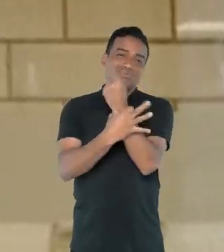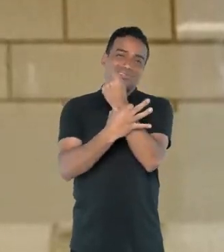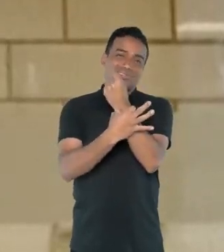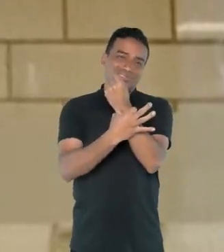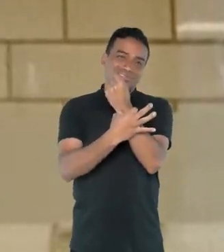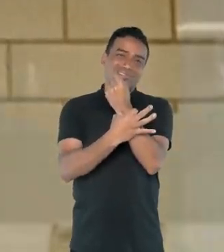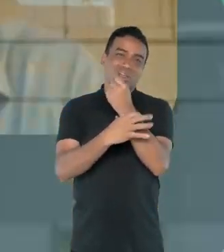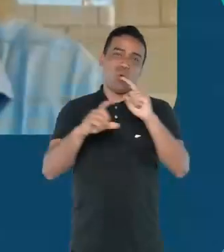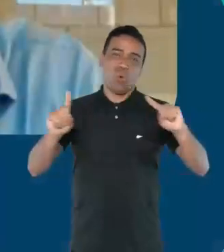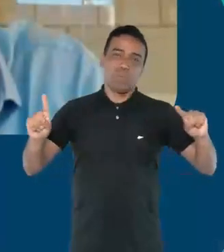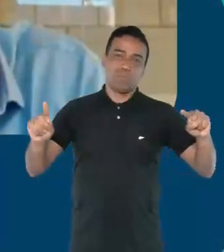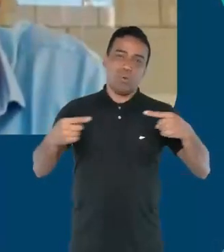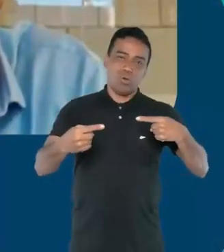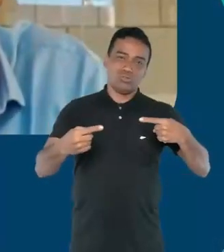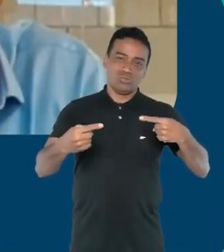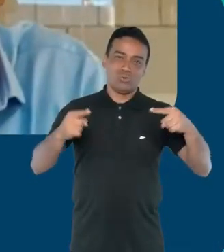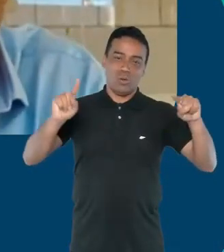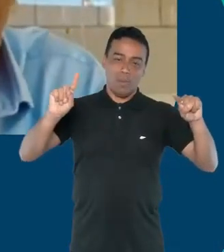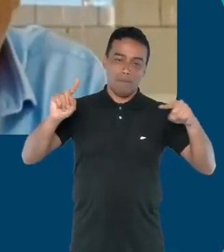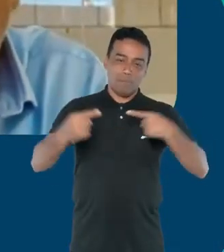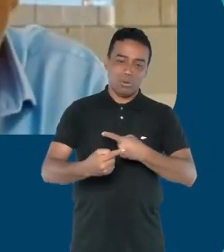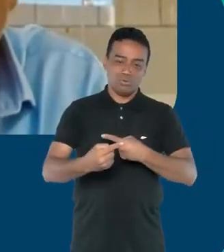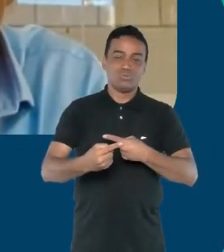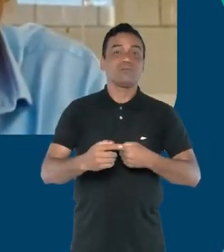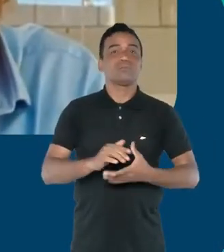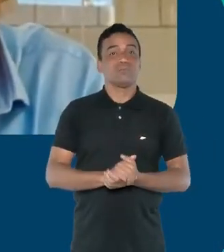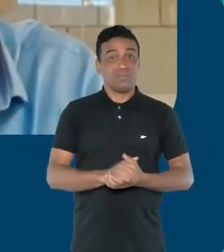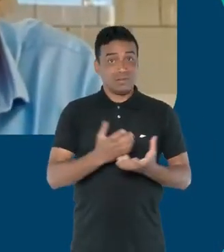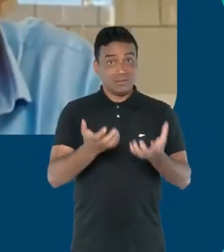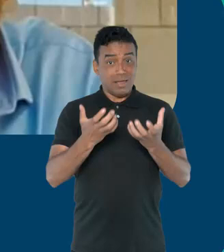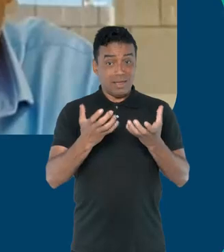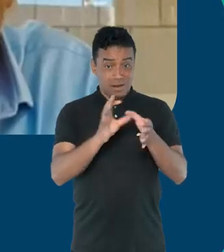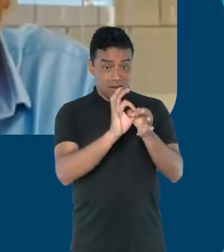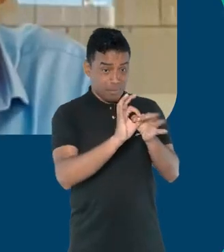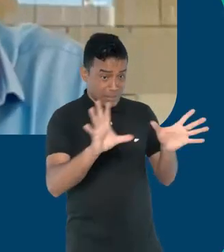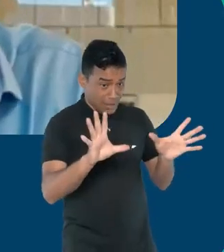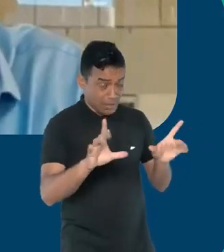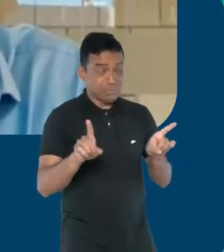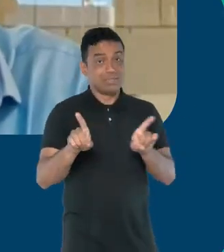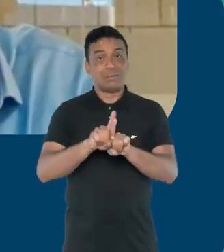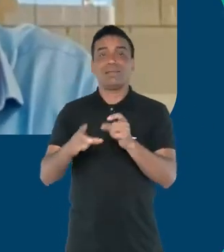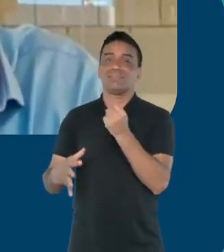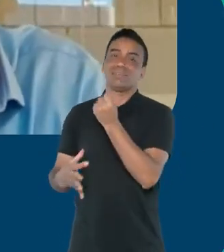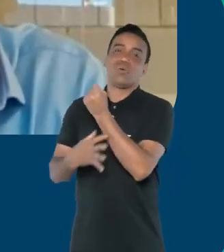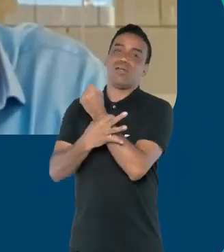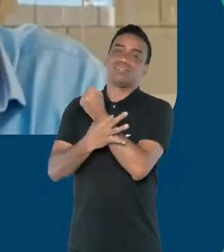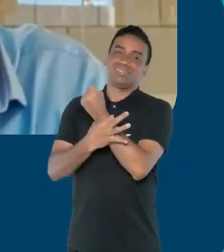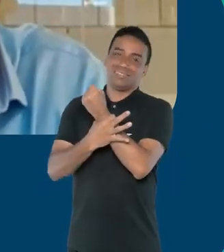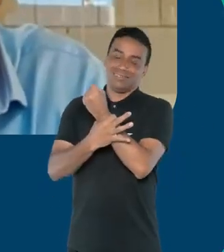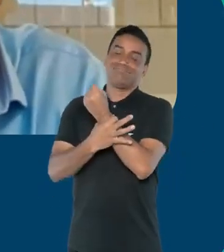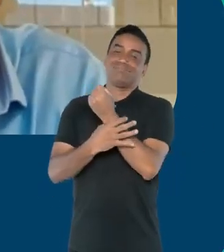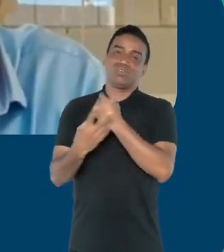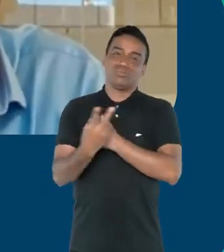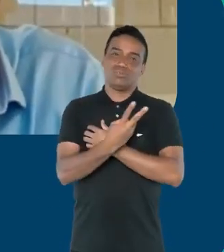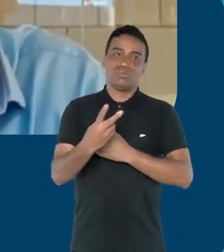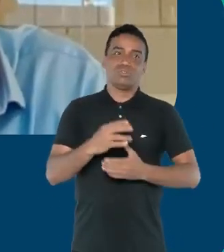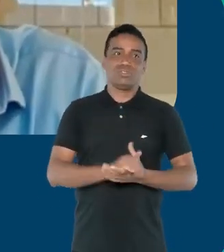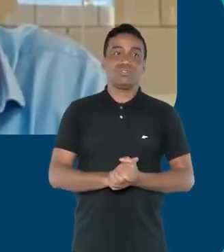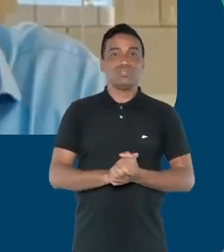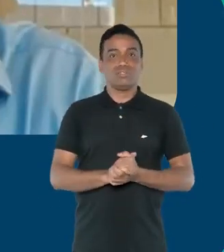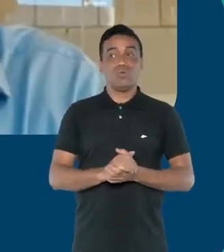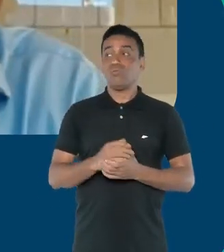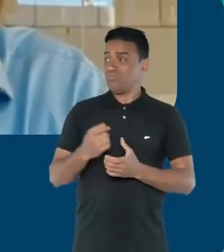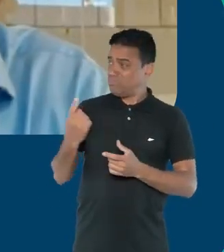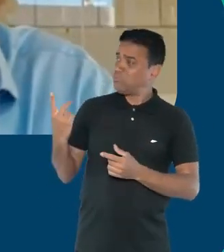Né? Nós queremos, tanto quanto queremos a liberdade, nós queremos também a segurança. Uma vai